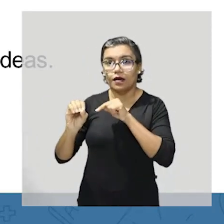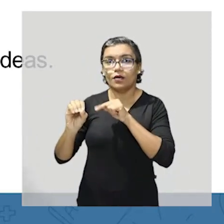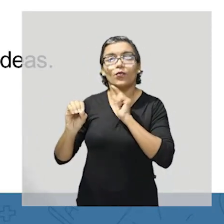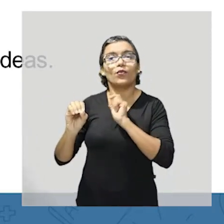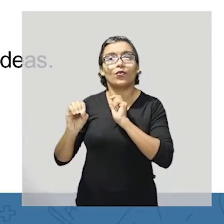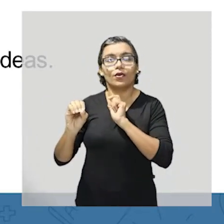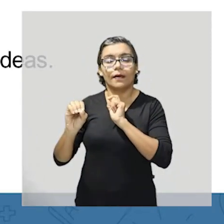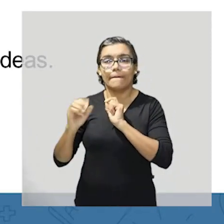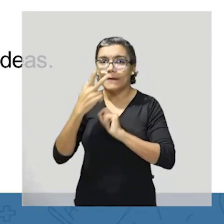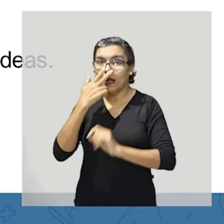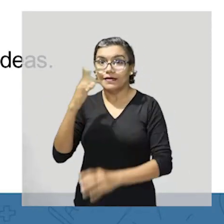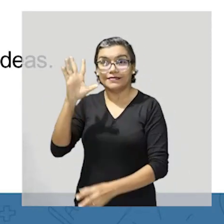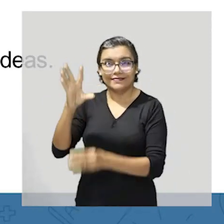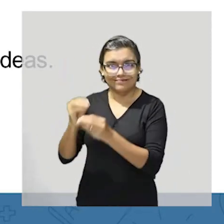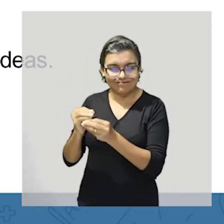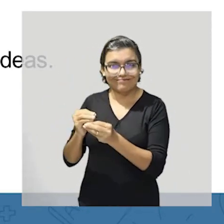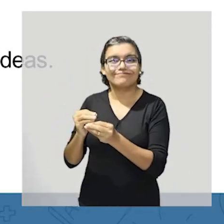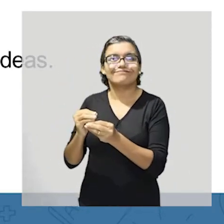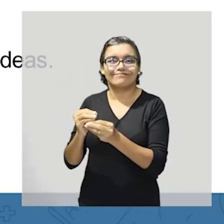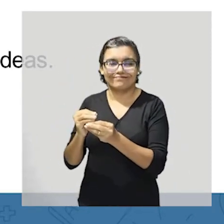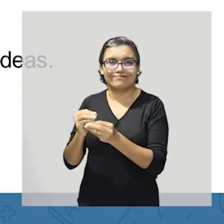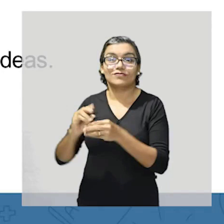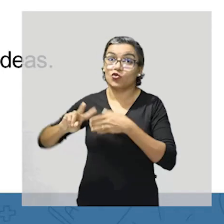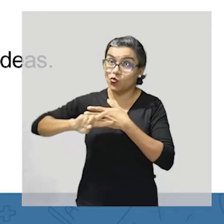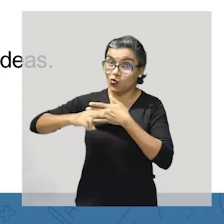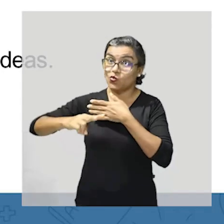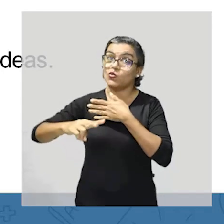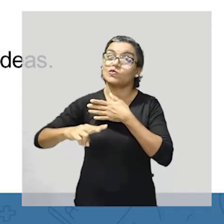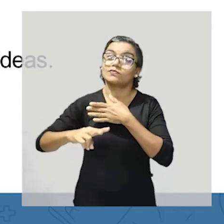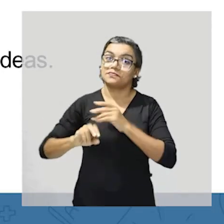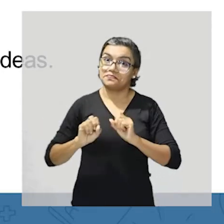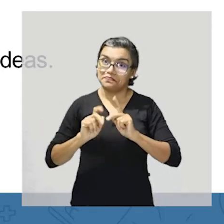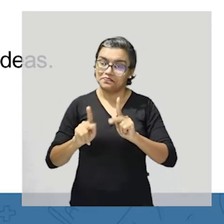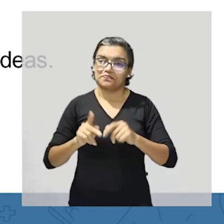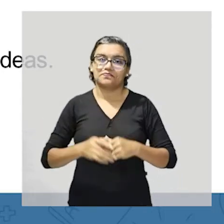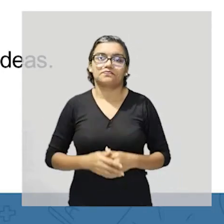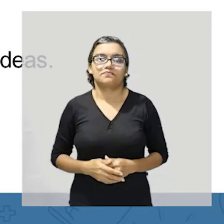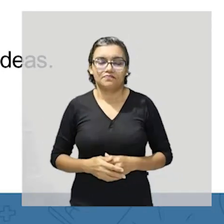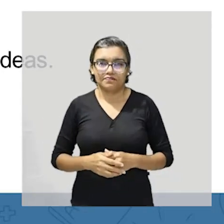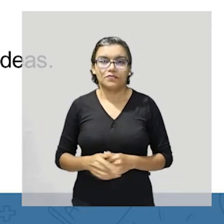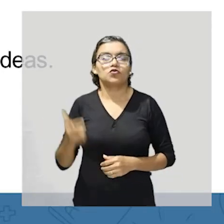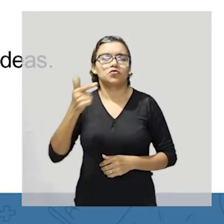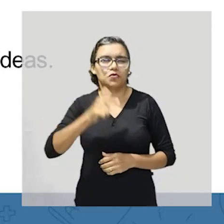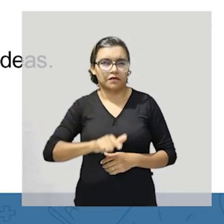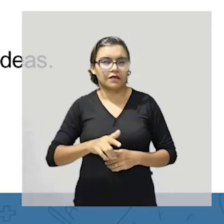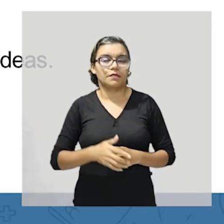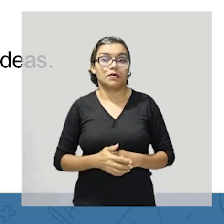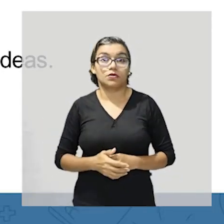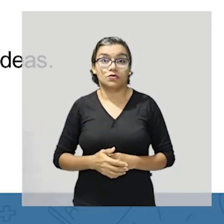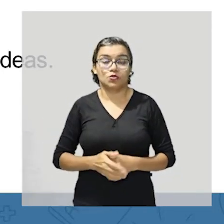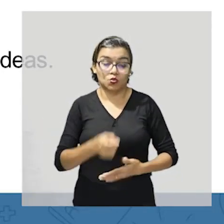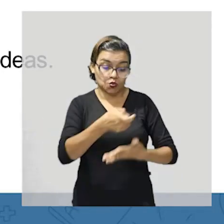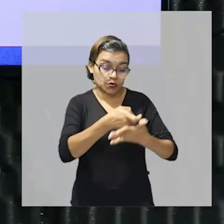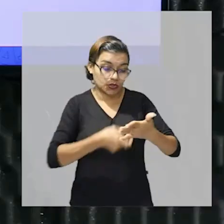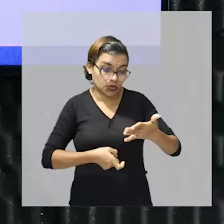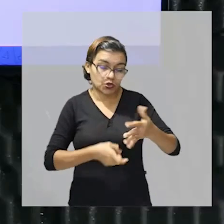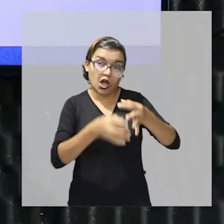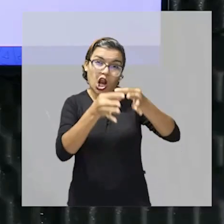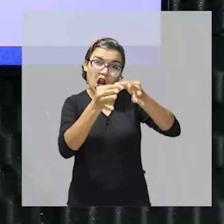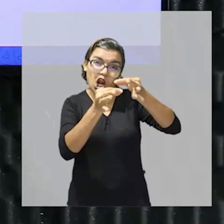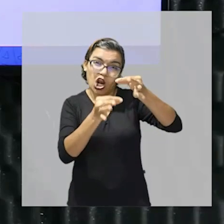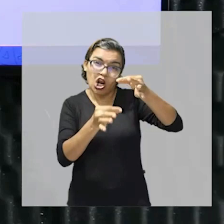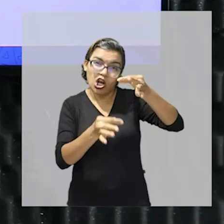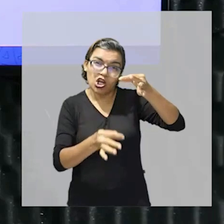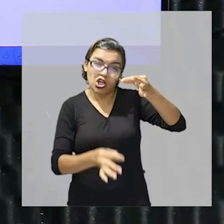de conclusão, de consequência, ok? Então, de novo, um texto enorme